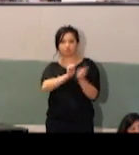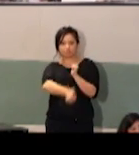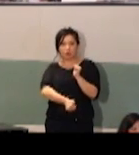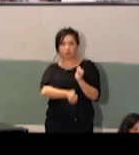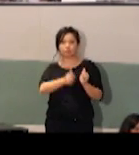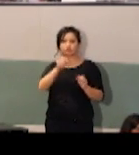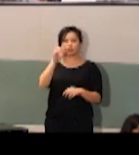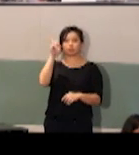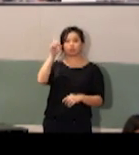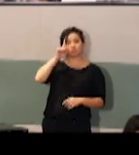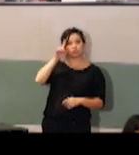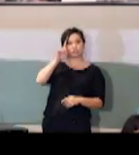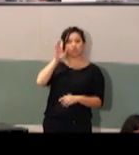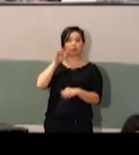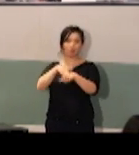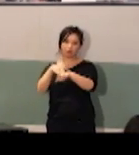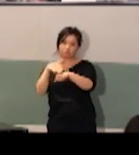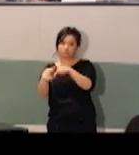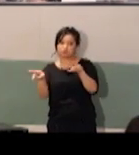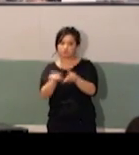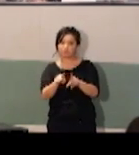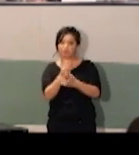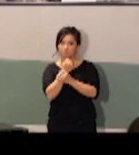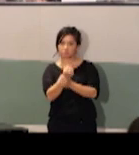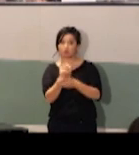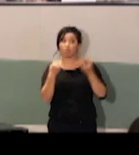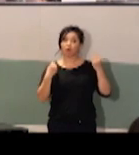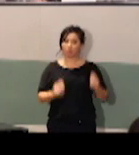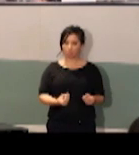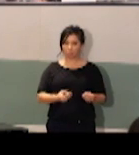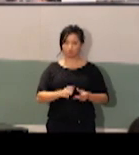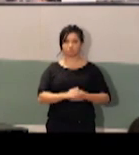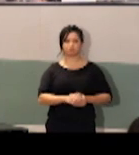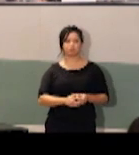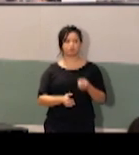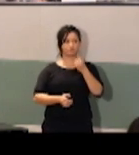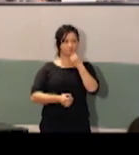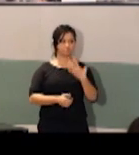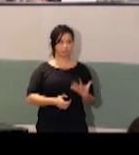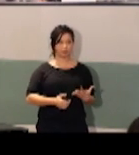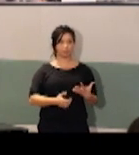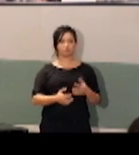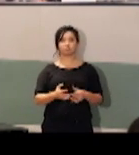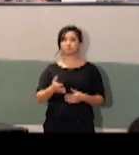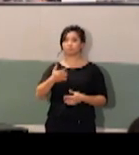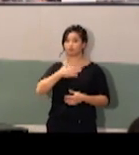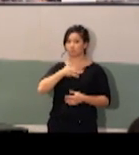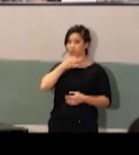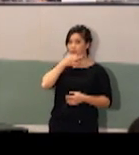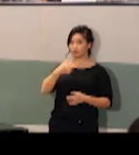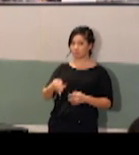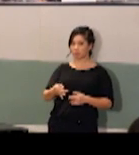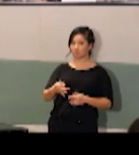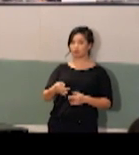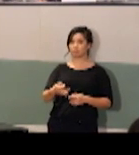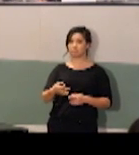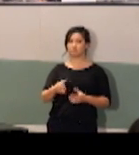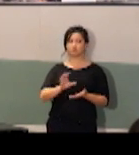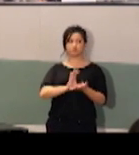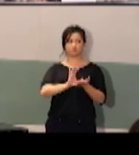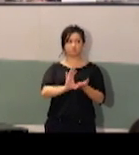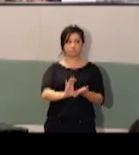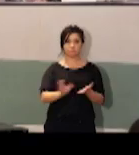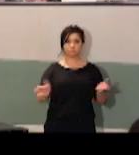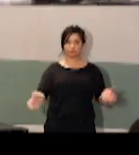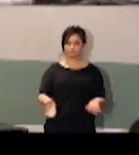Entendo que o investimento que é feito ao jovem tem muito mais valor do que o